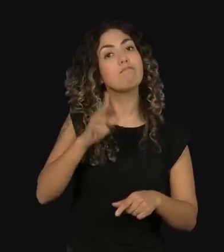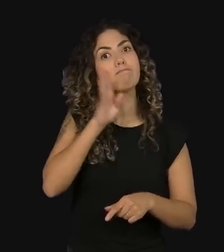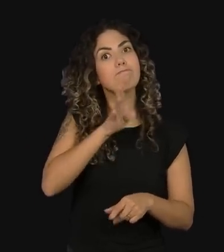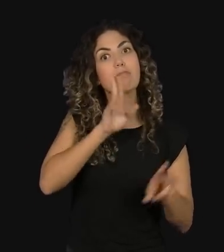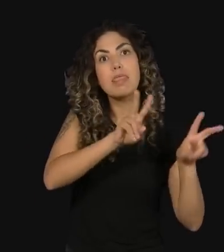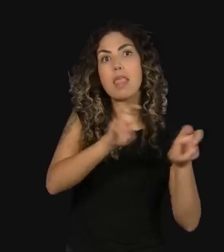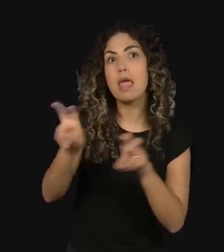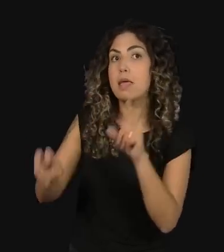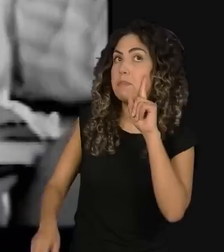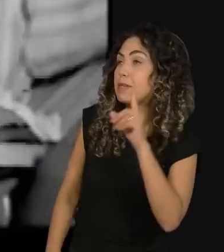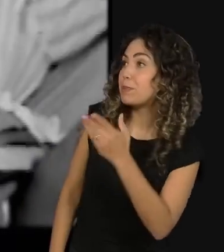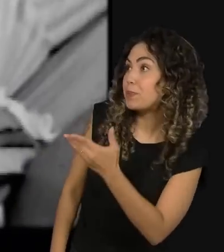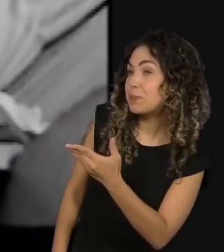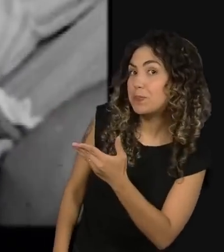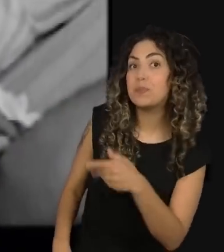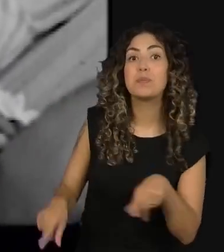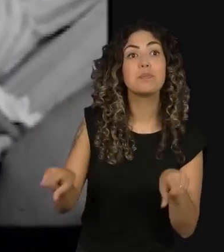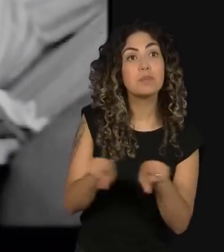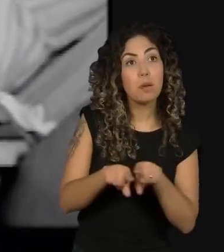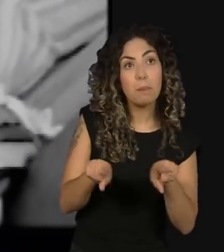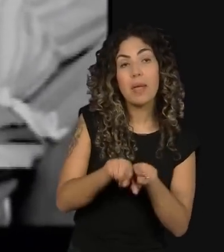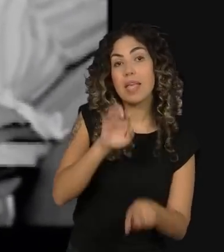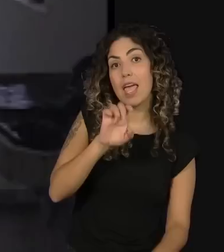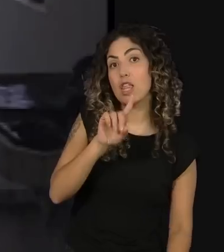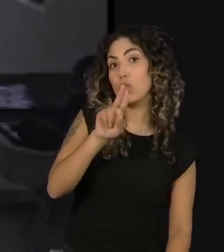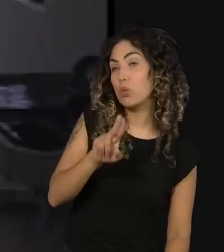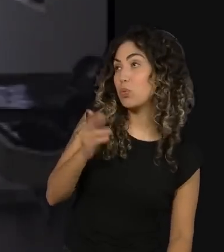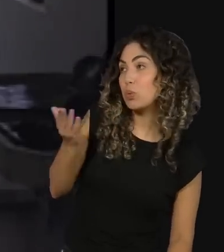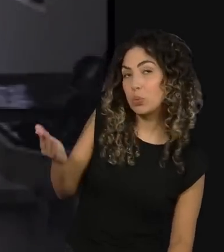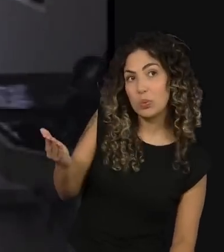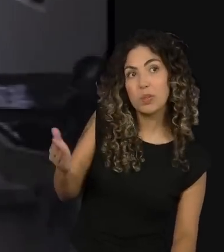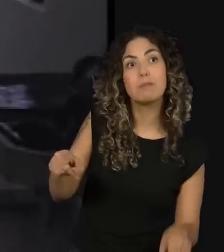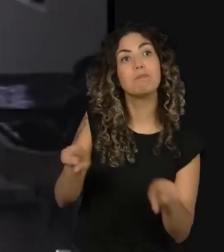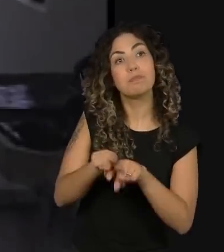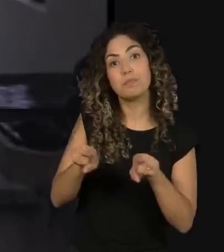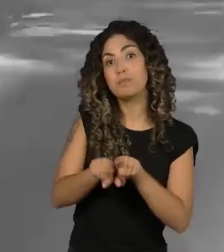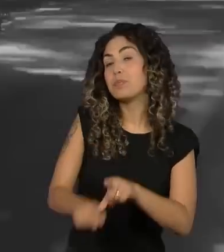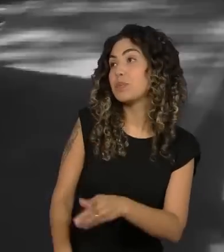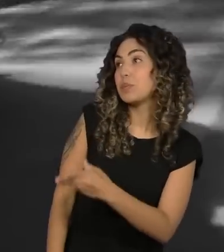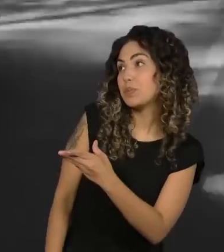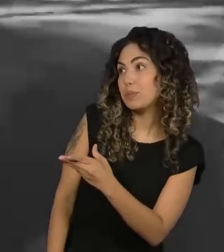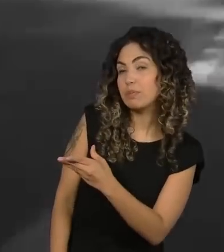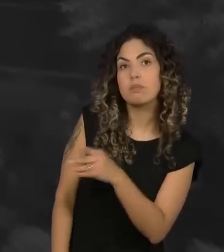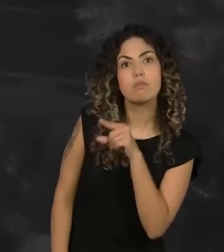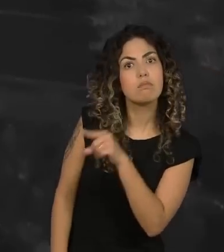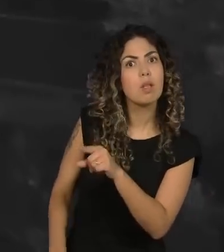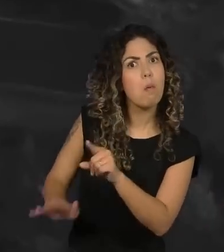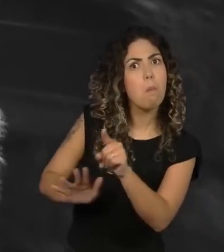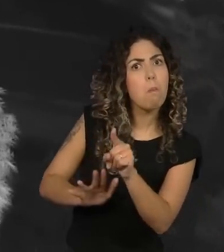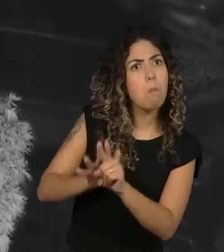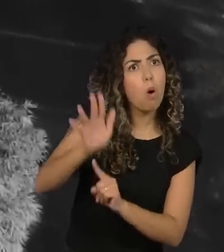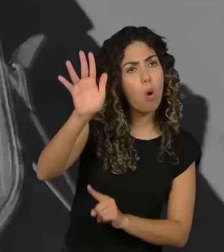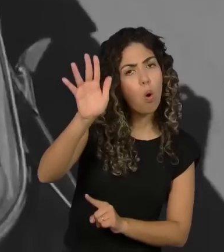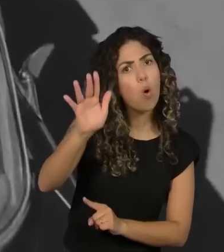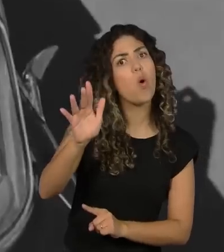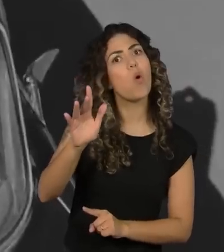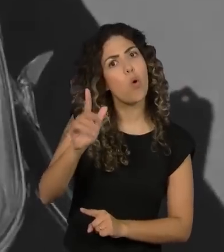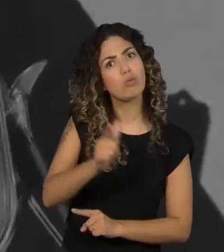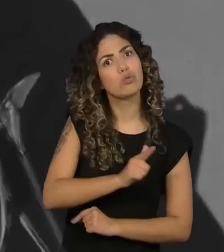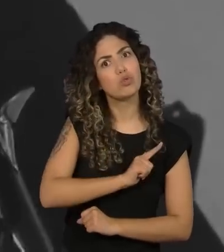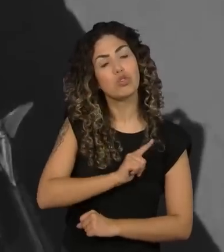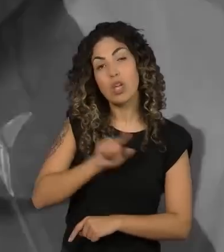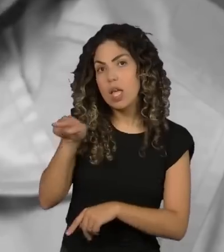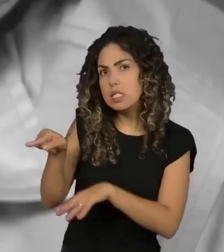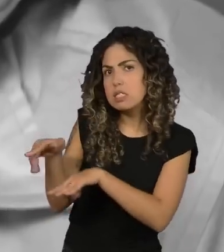as Mulheres do Mundo, Edu, Coração de Ouro, Feminices e Barata Ribeiro 716.